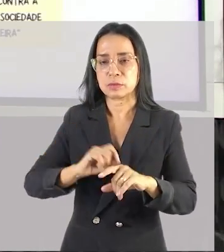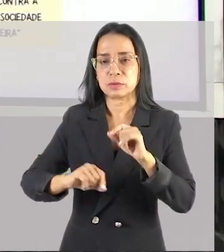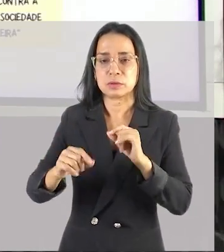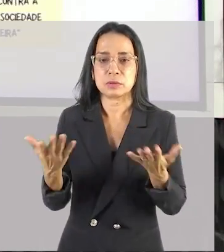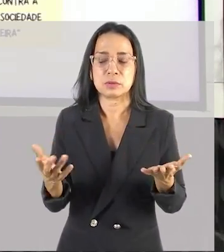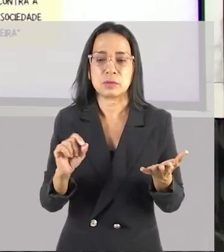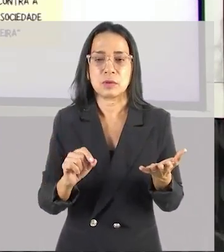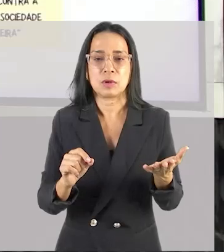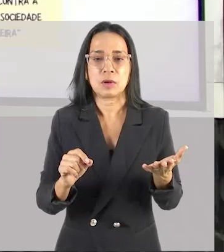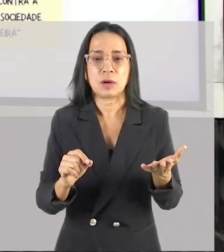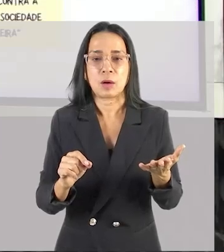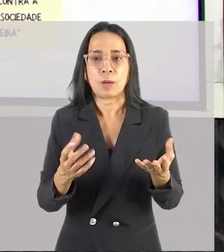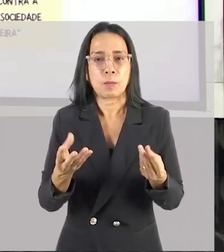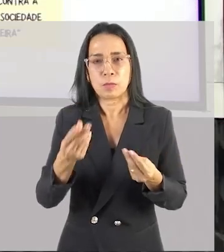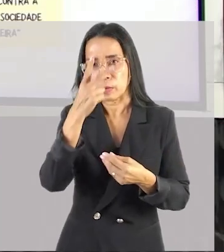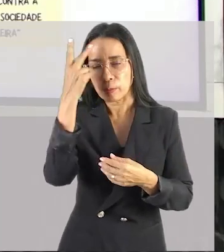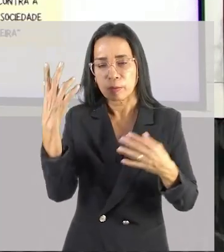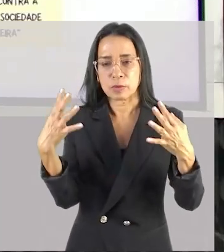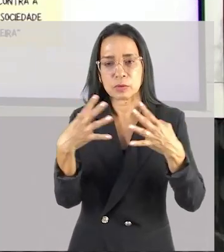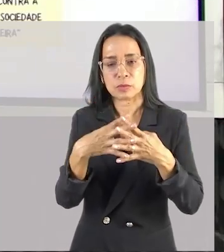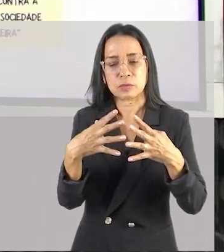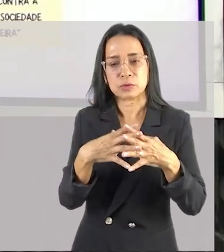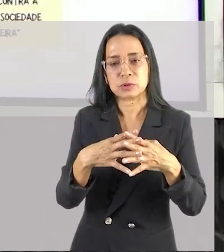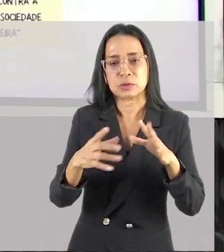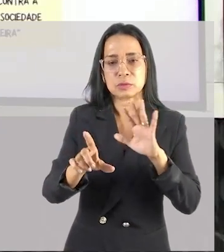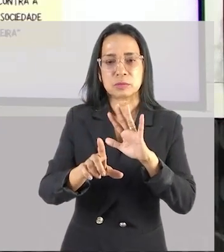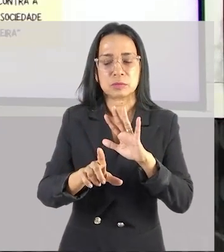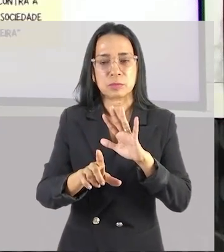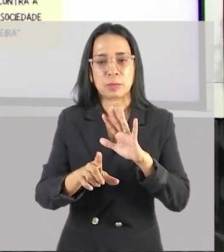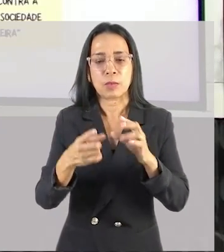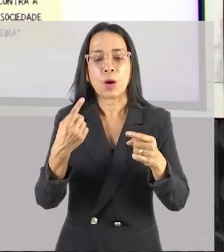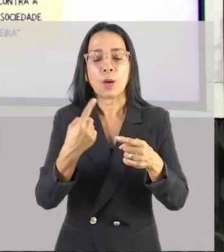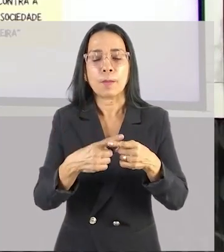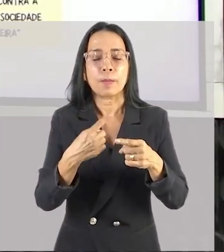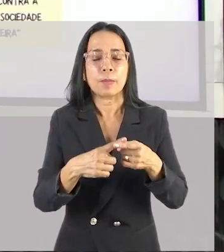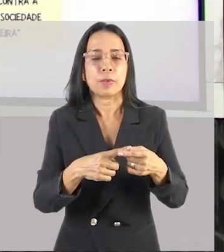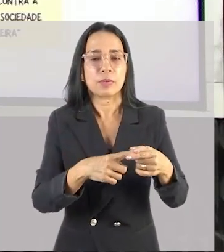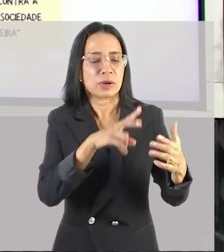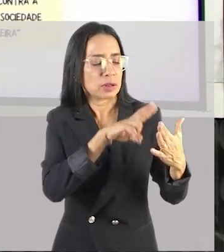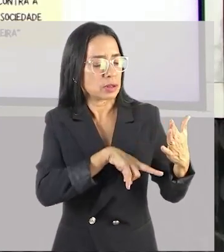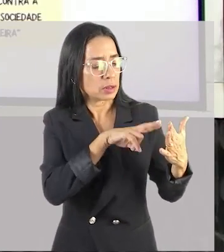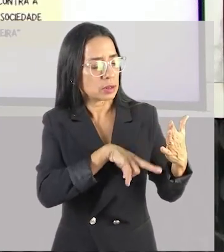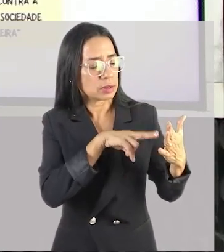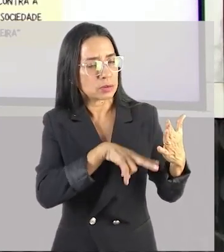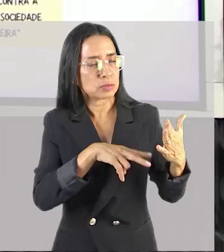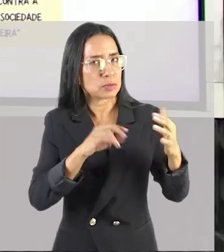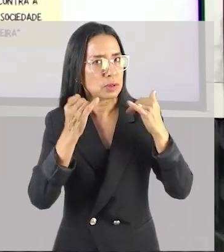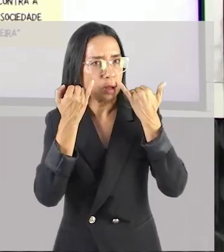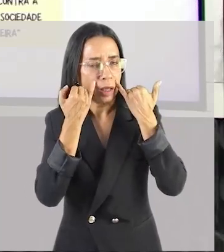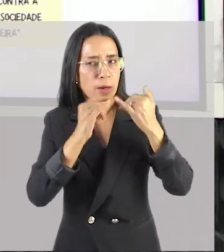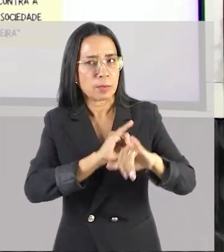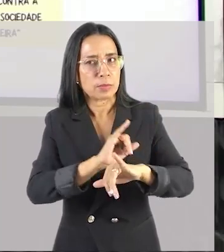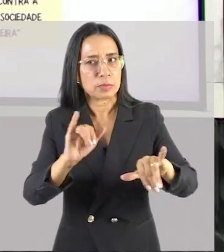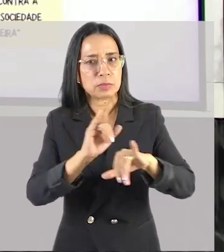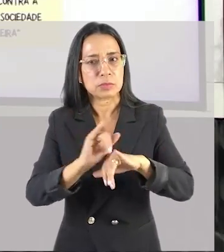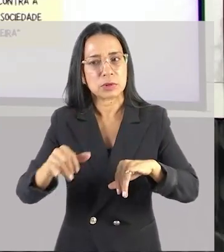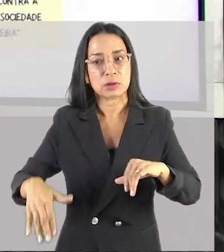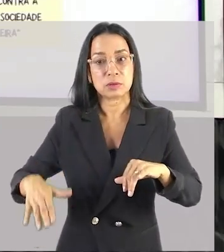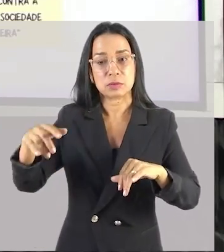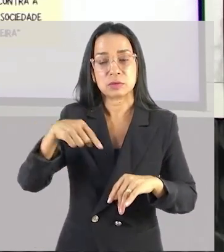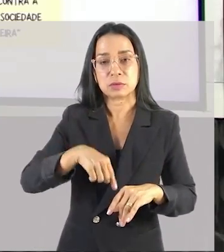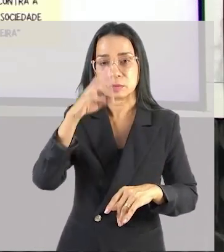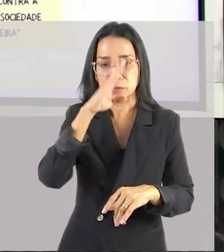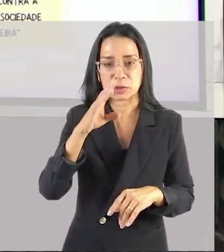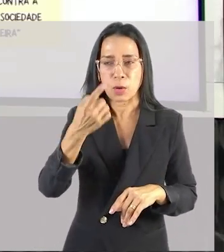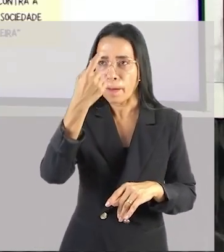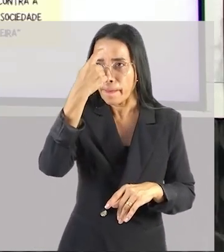confundiu, porque na hora que se leu, ao falar publicidade infantil em questão no Brasil, se pensava que estava fazendo,